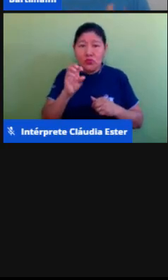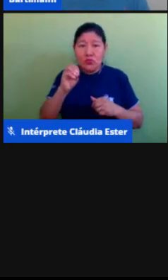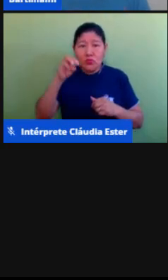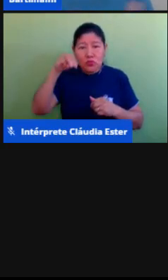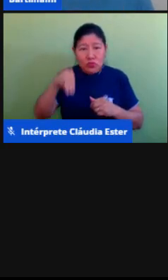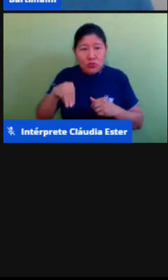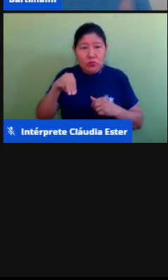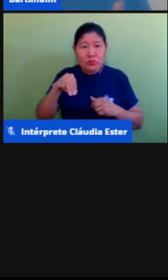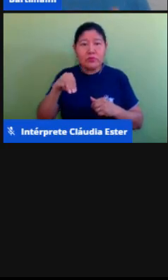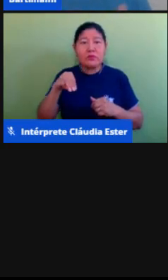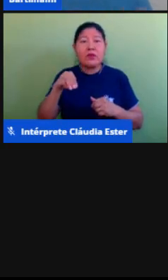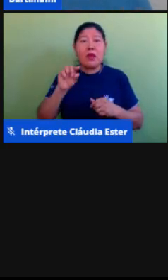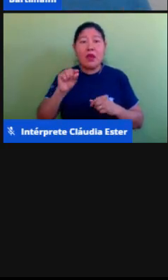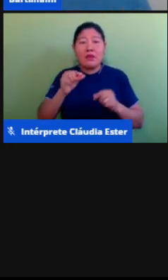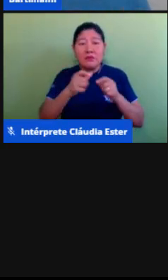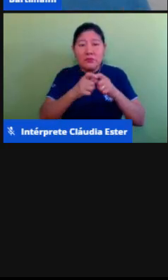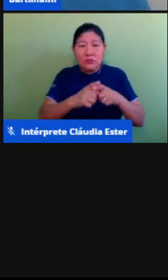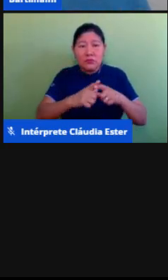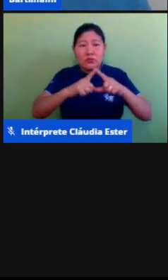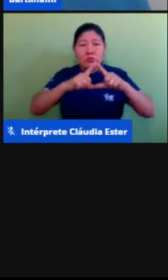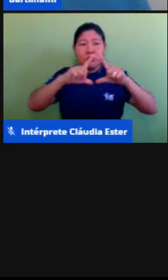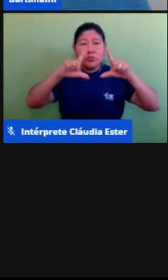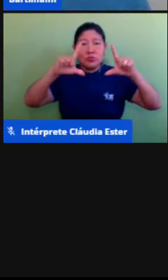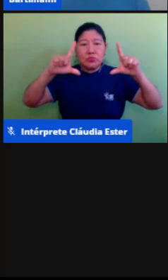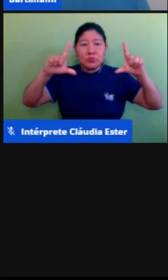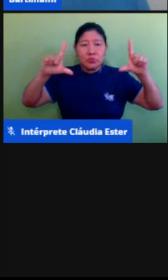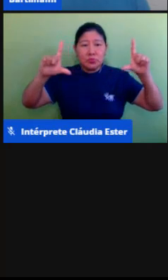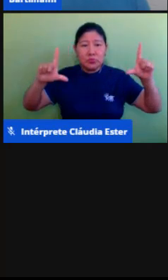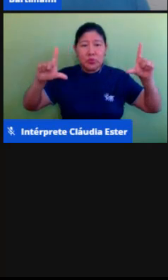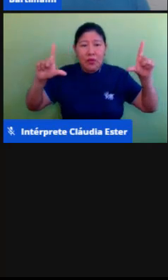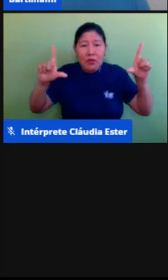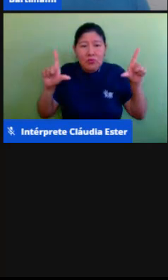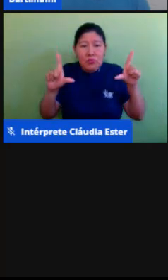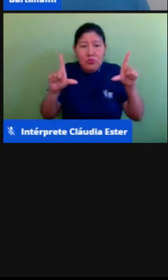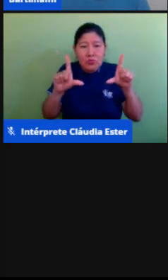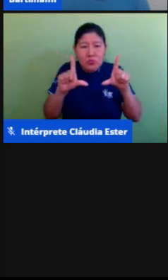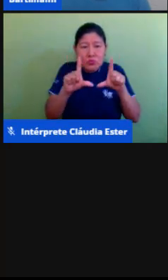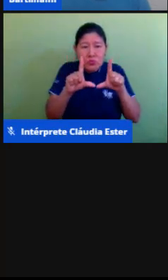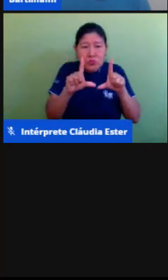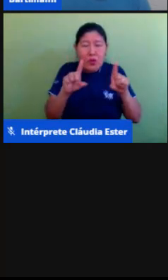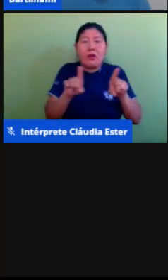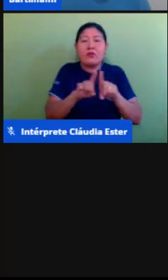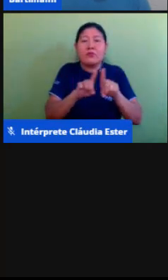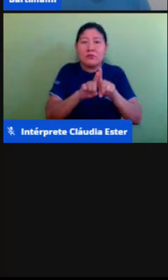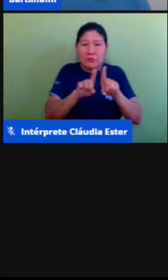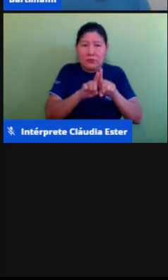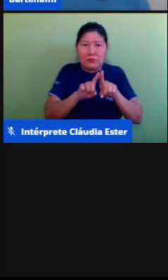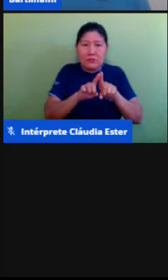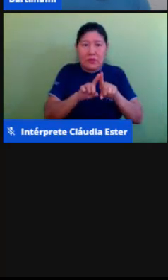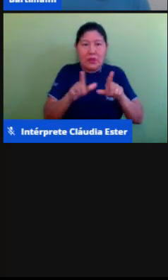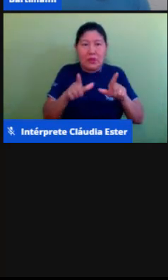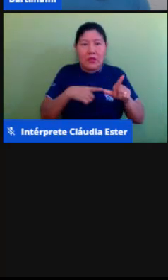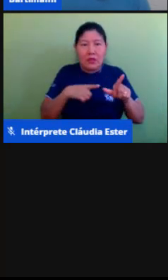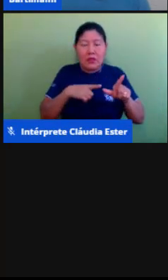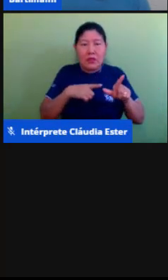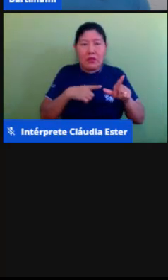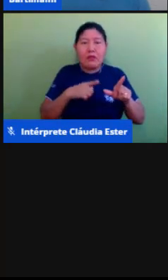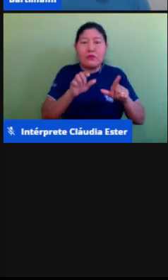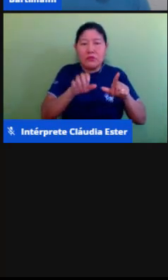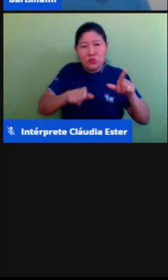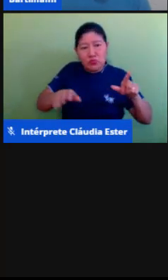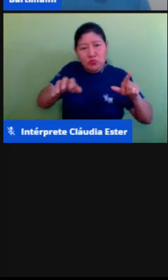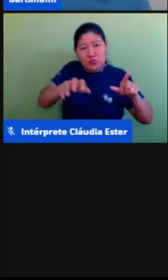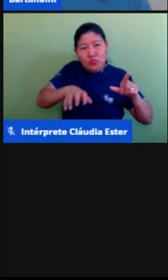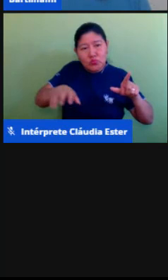você consegue aumentar ou diminuir essa tela. Tá? Isso também funciona com a gente chama scroll do mouse ali, ou